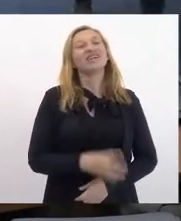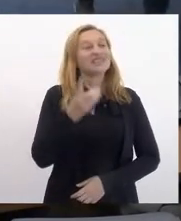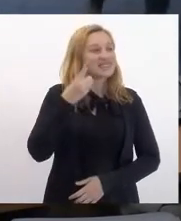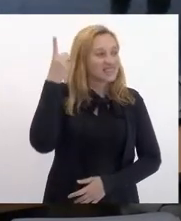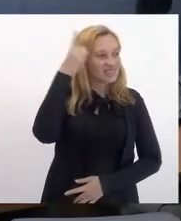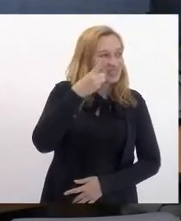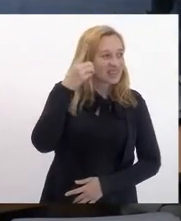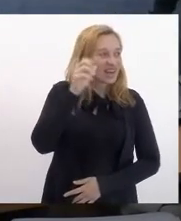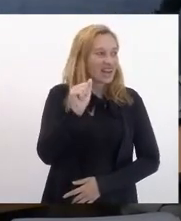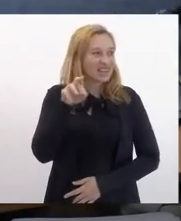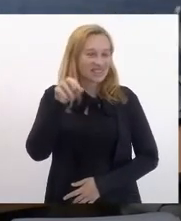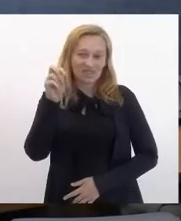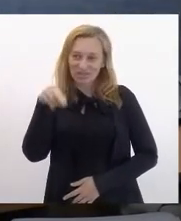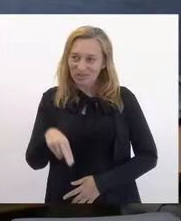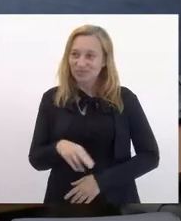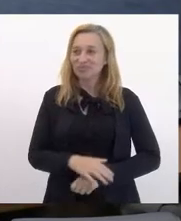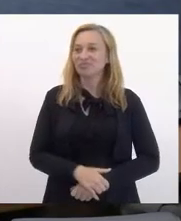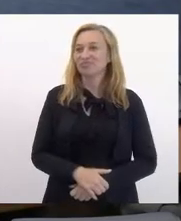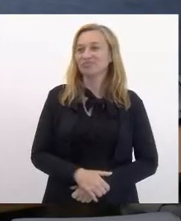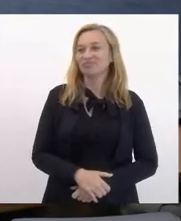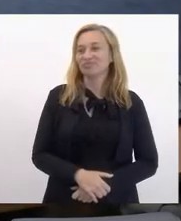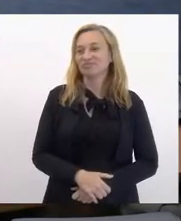Deputado Anderson Moraes.